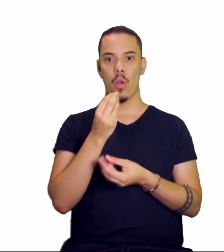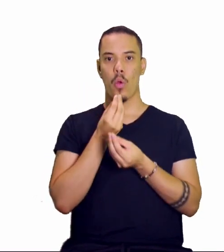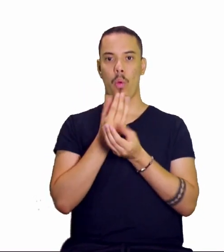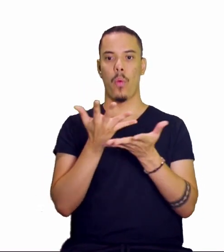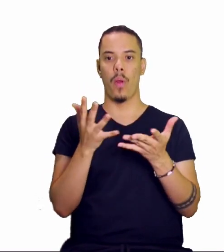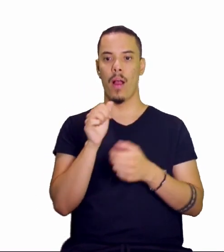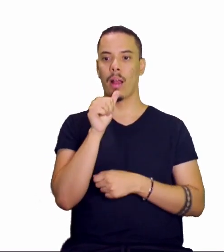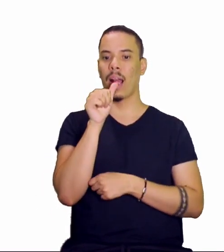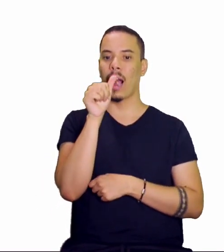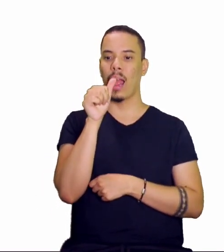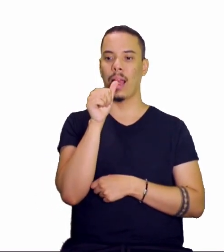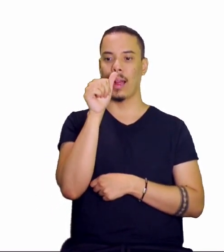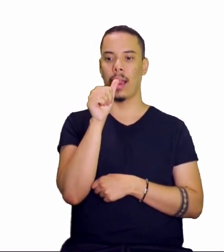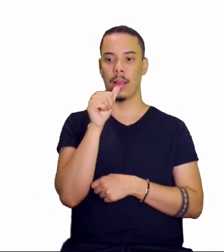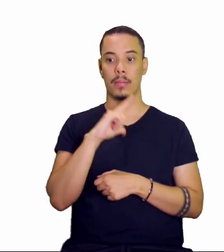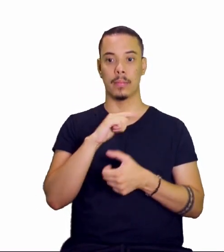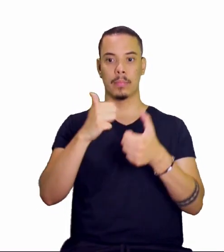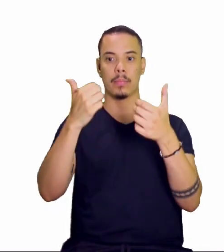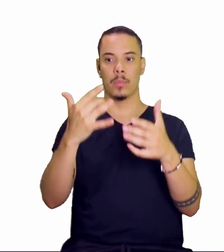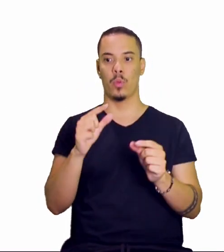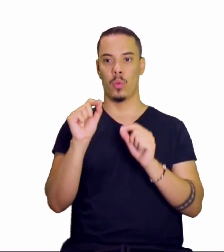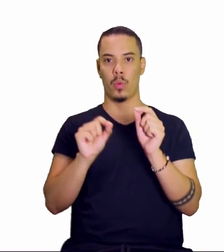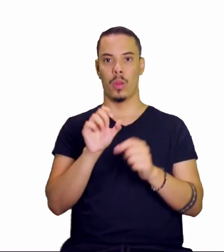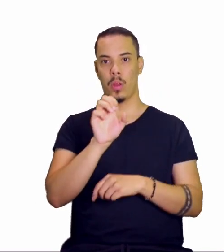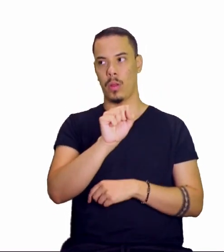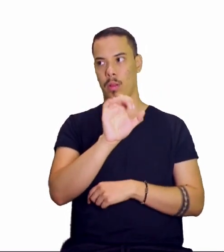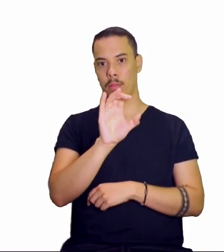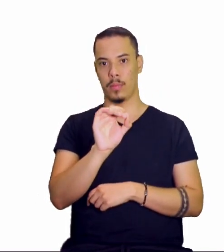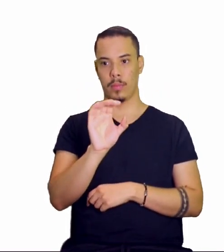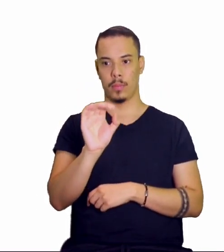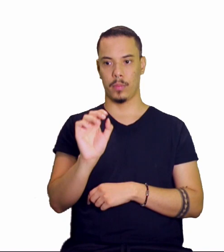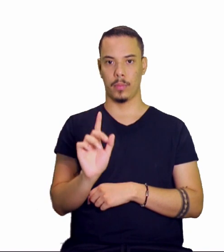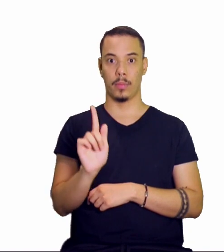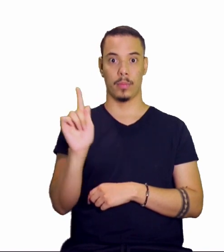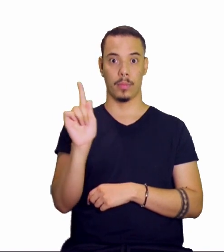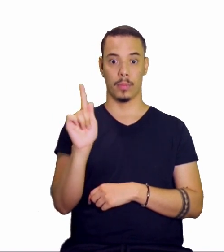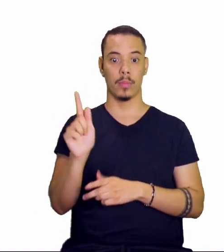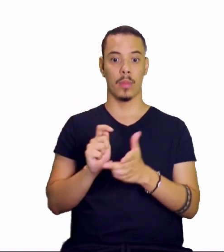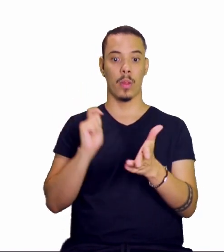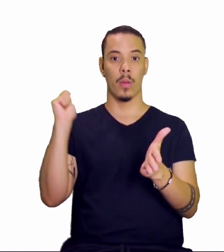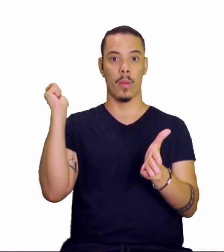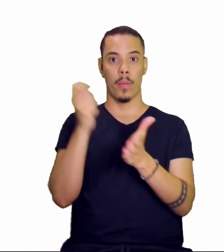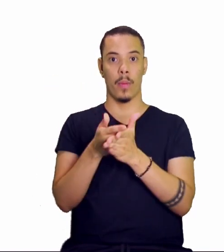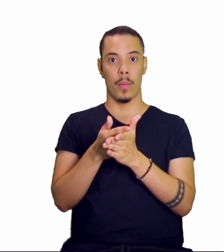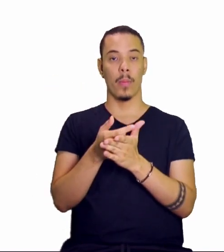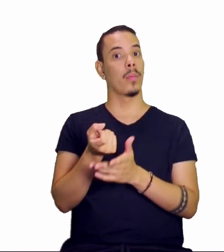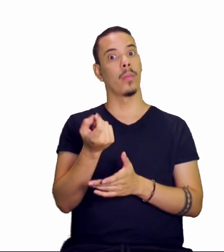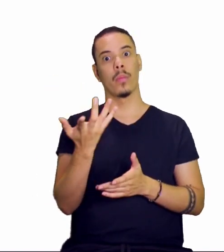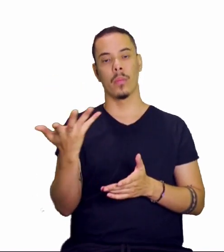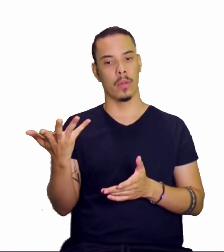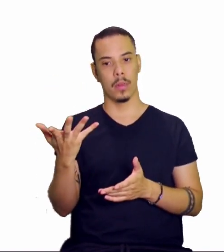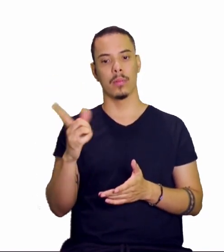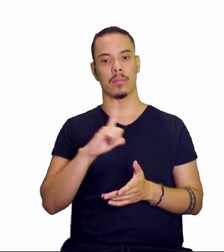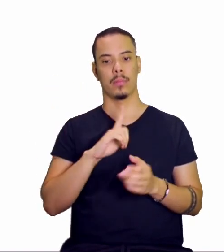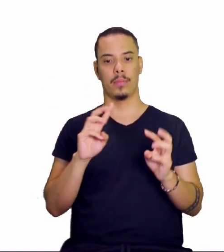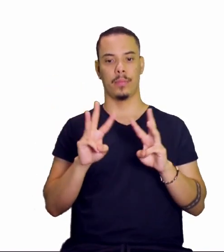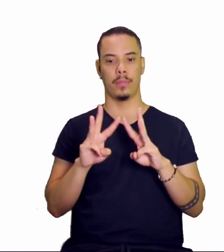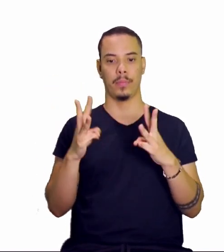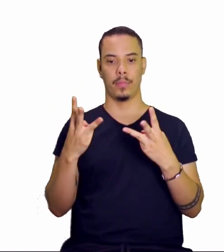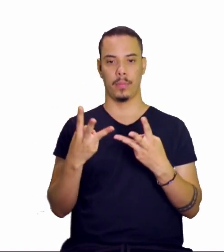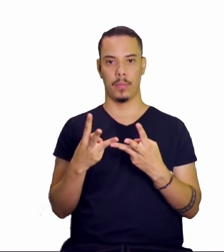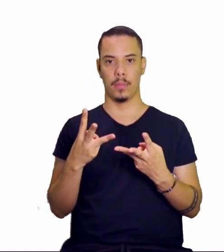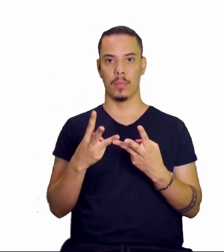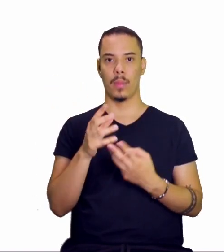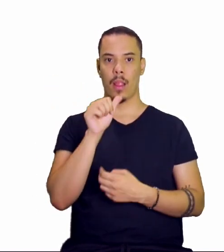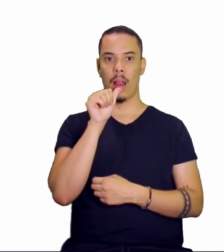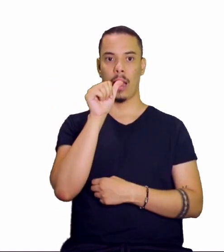está escrito ali, ó? No pacote diz 800 gramas. Então vai lá e compra um pacote de leite. De quanto? Então eu tenho uma massa de leite ali